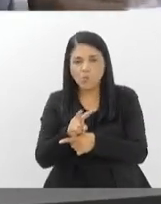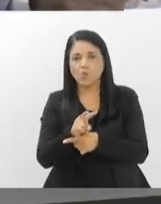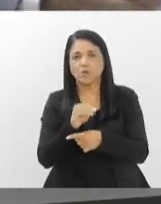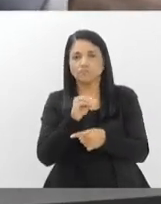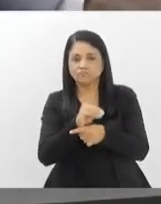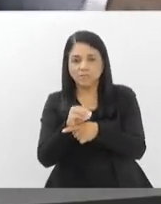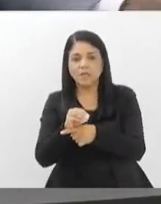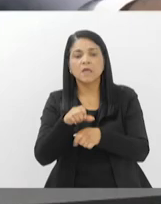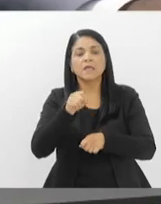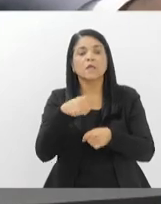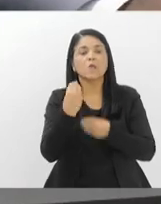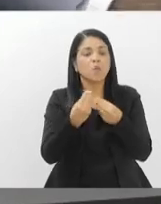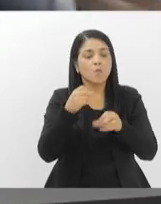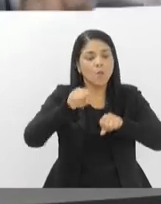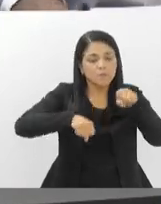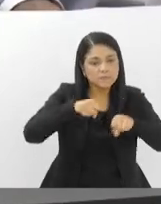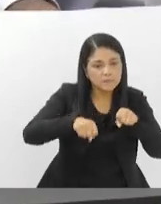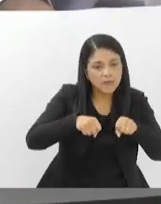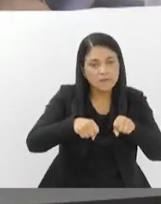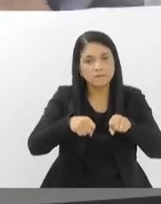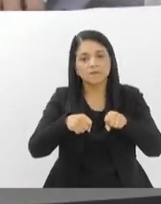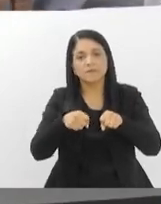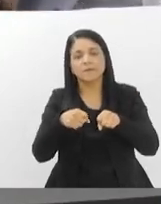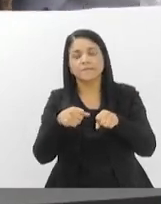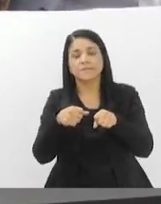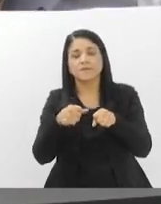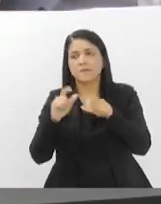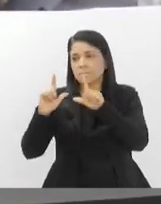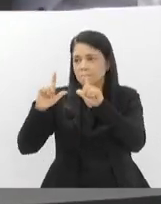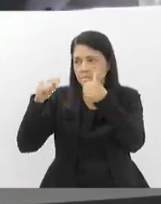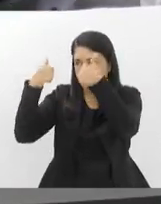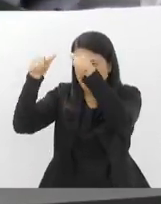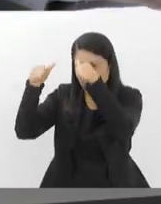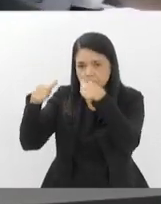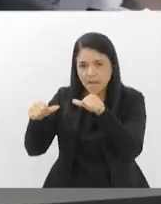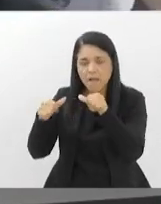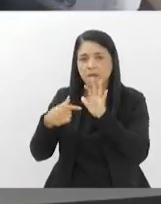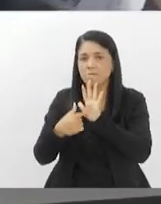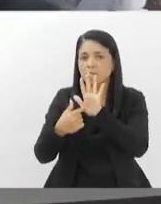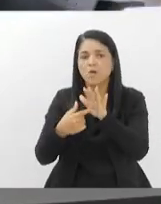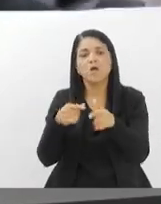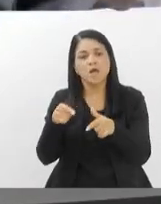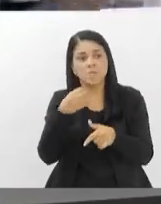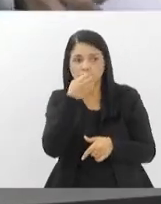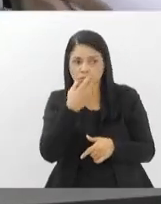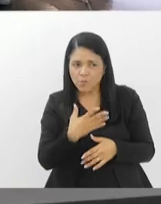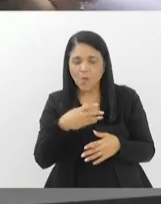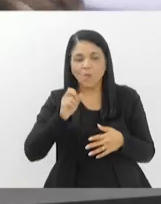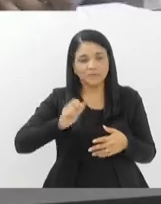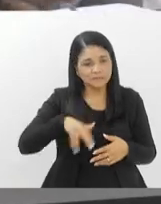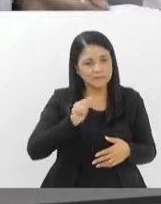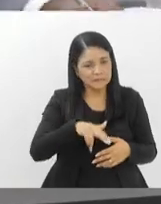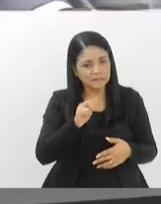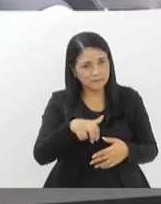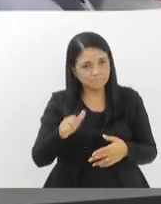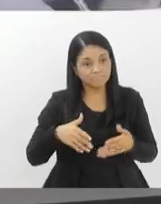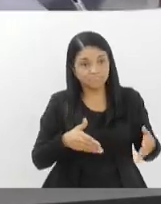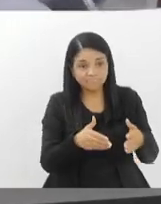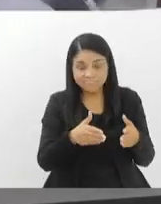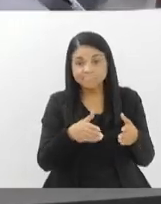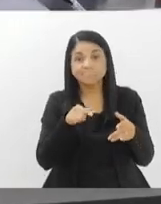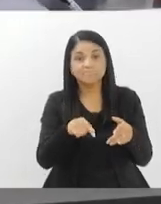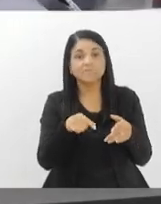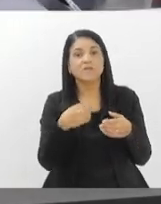de bicicleta? Como é que é? Como é que sinaliza? Então tem realmente, todo mundo acha legal uma trilha. Mas como é que é isso?